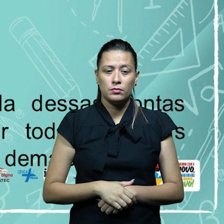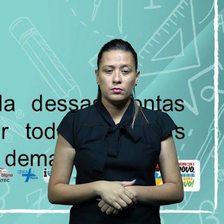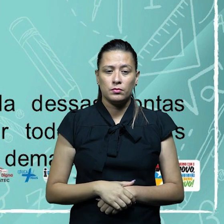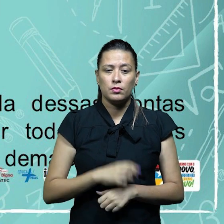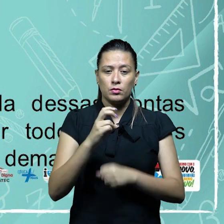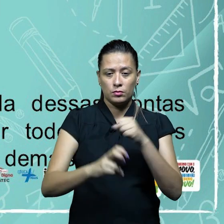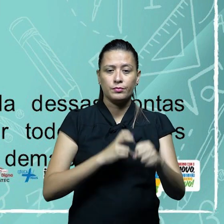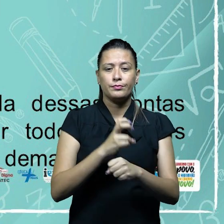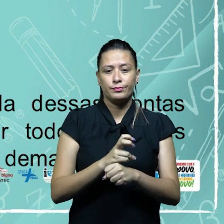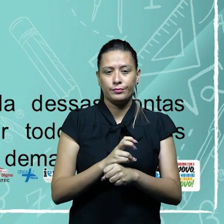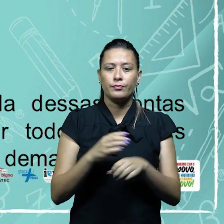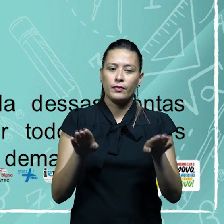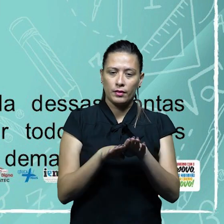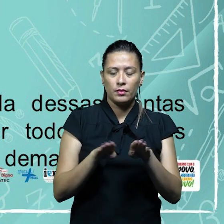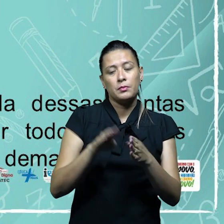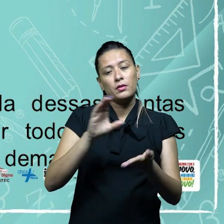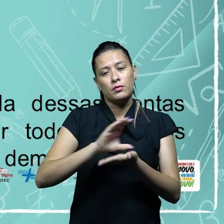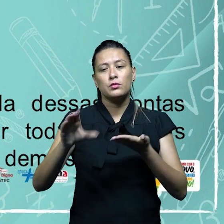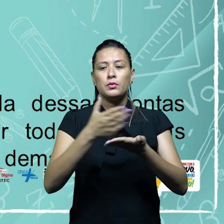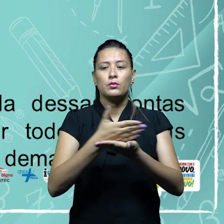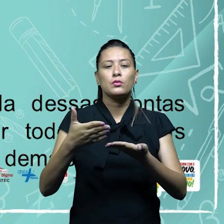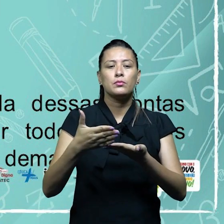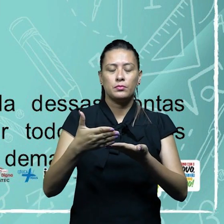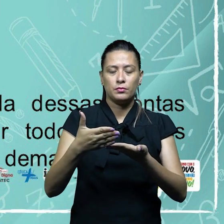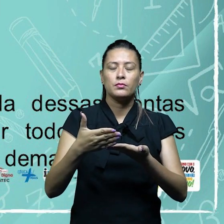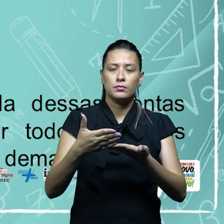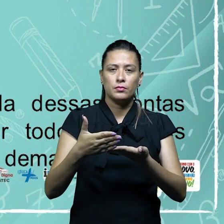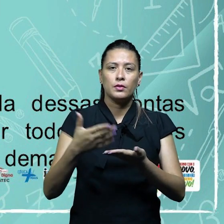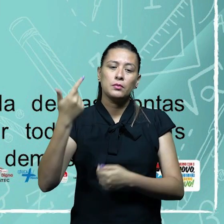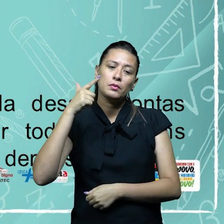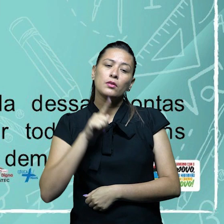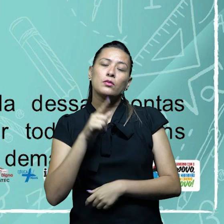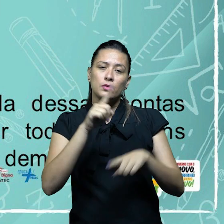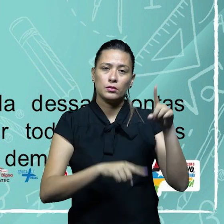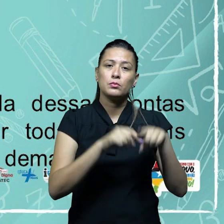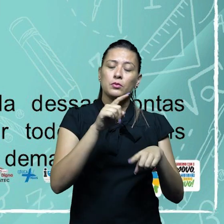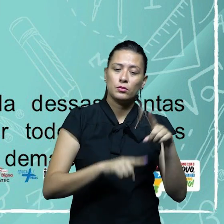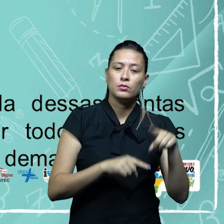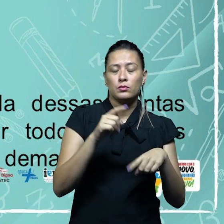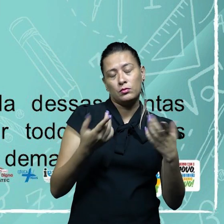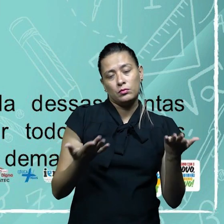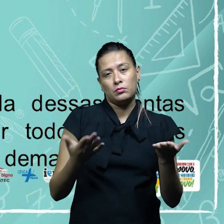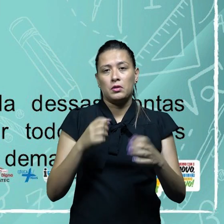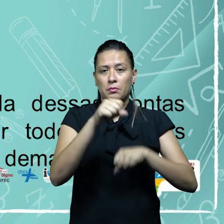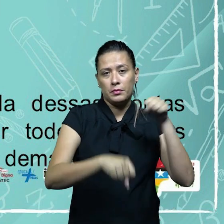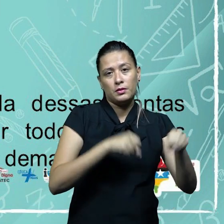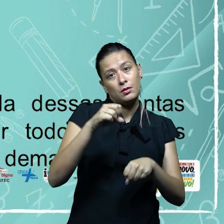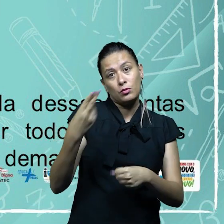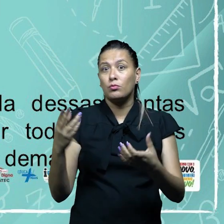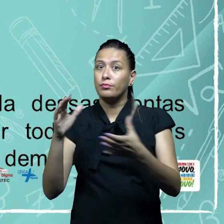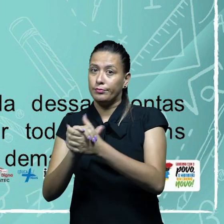levar em consideração? Nós vamos levar em consideração esses pontos aqui, ó. O período de análise de 5 anos, o fluxo de caixa,